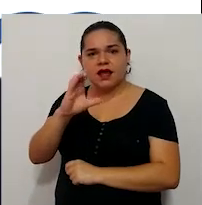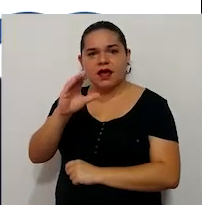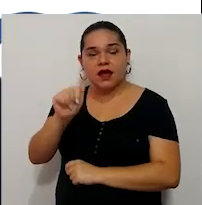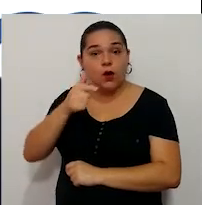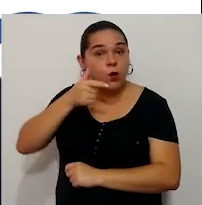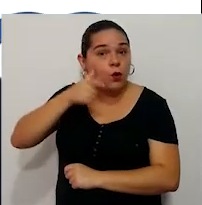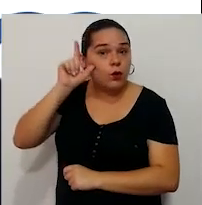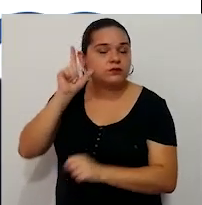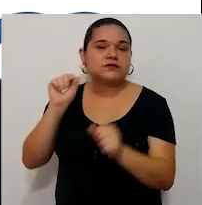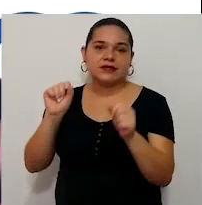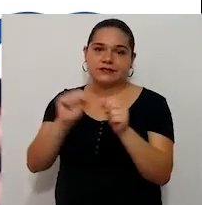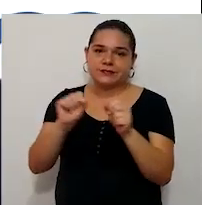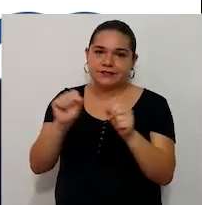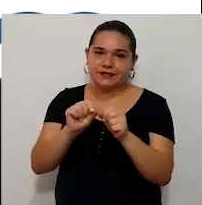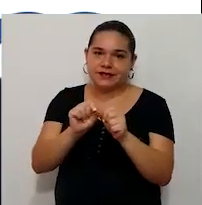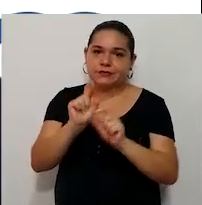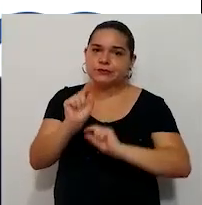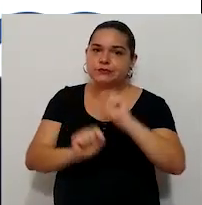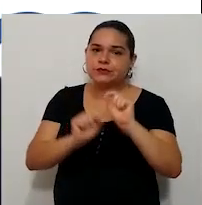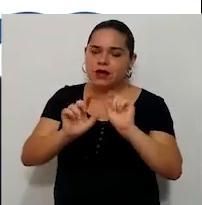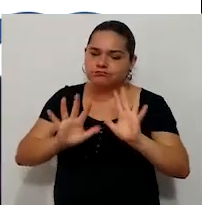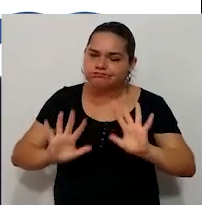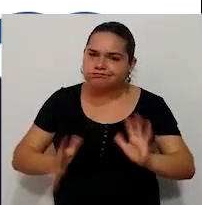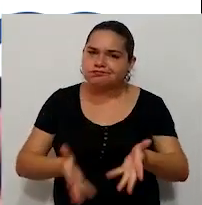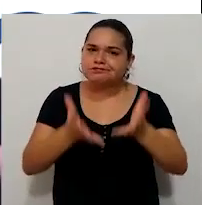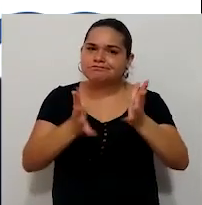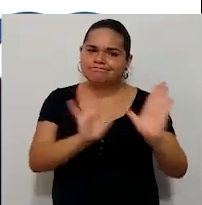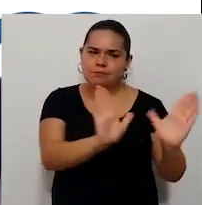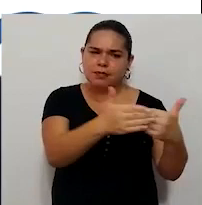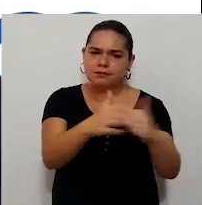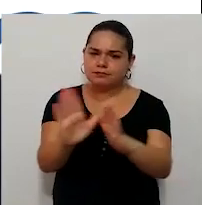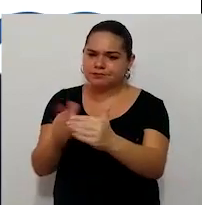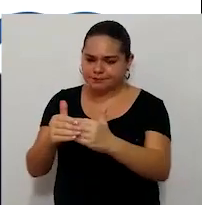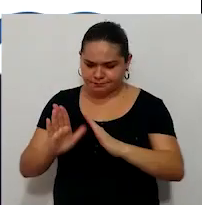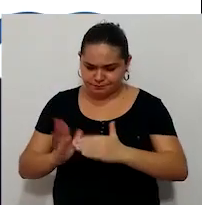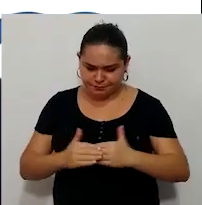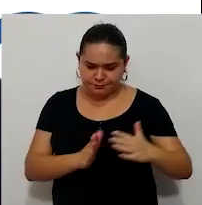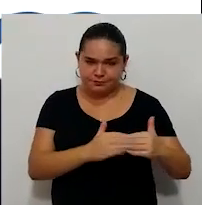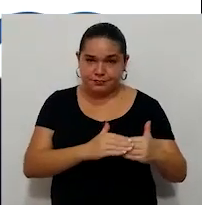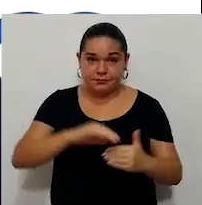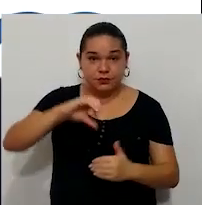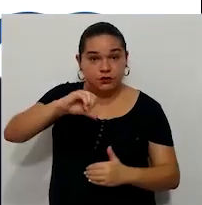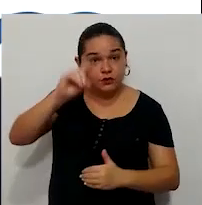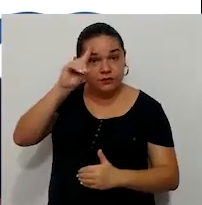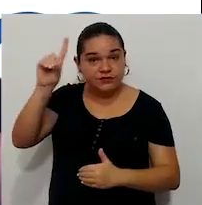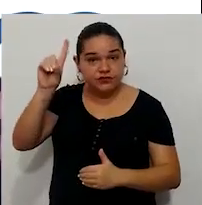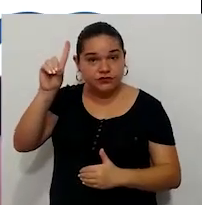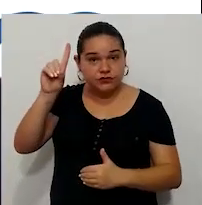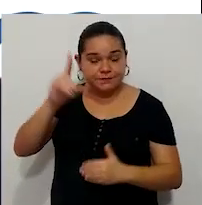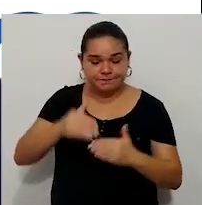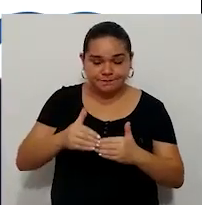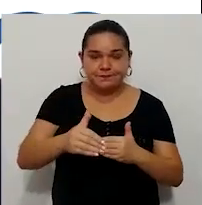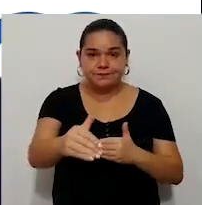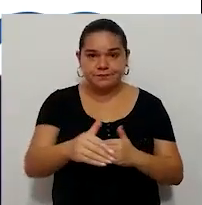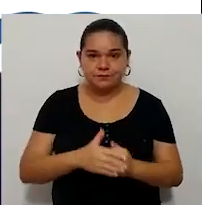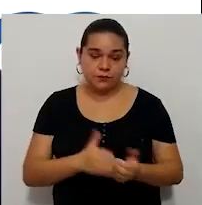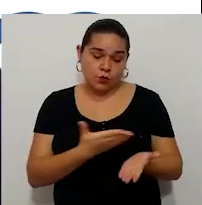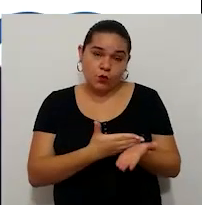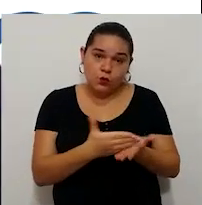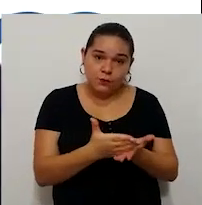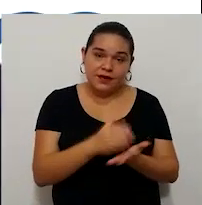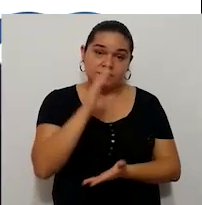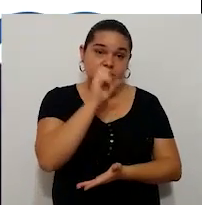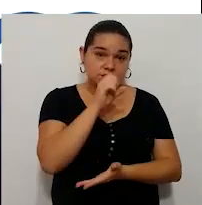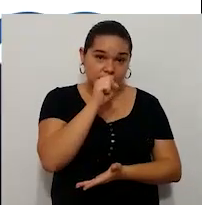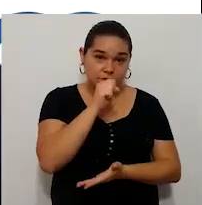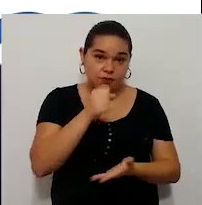ontem, em promover um lockdown por 9 dias, que começa nesse sábado, que vai